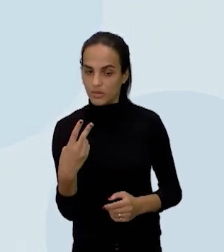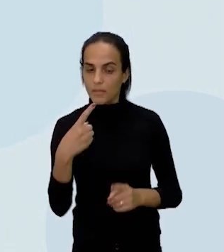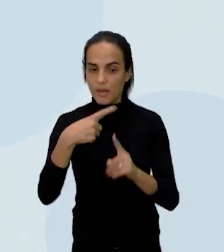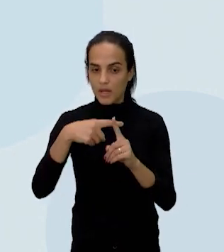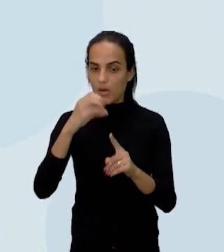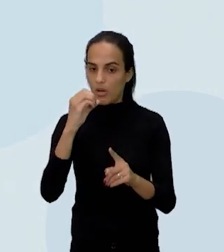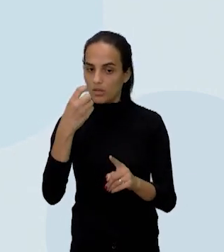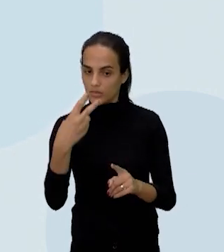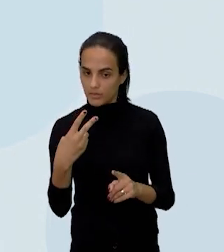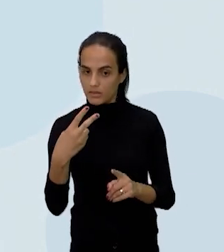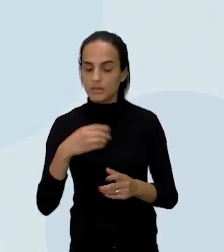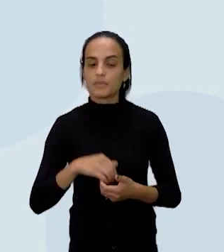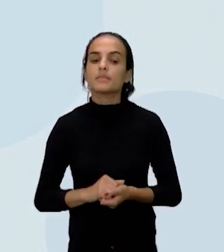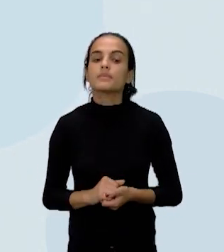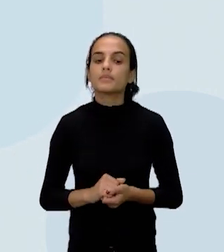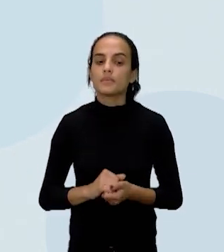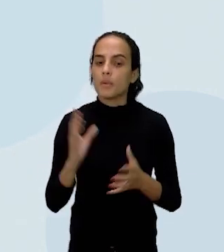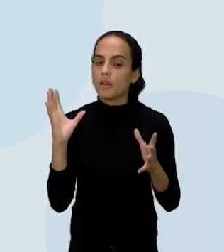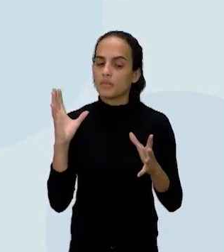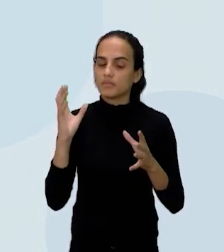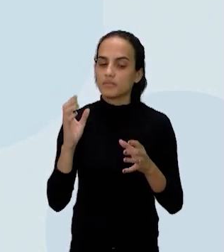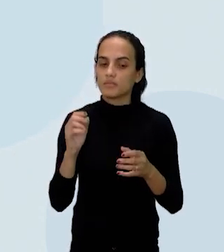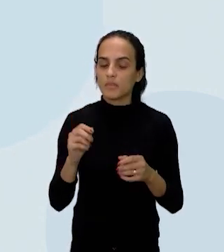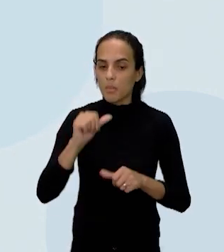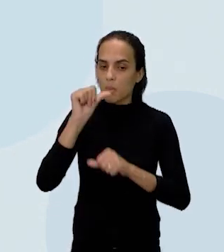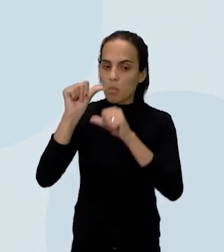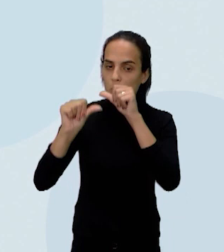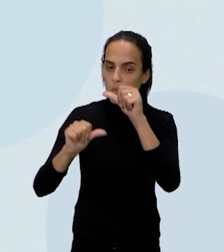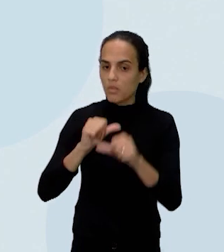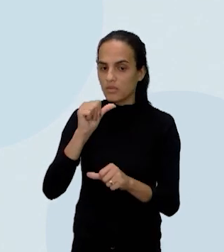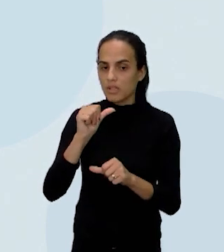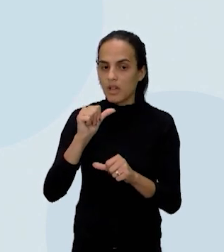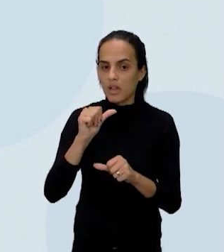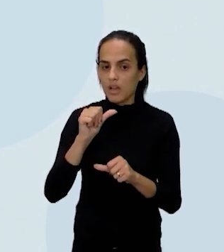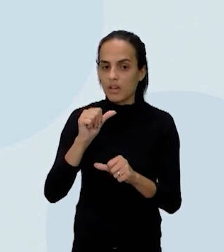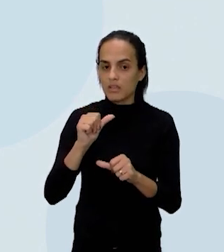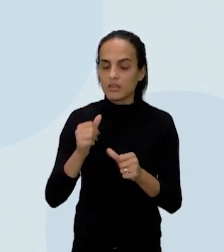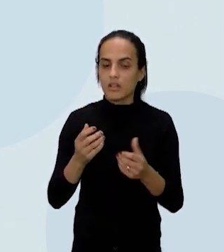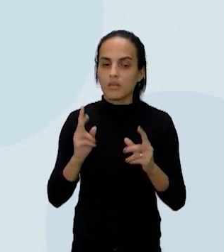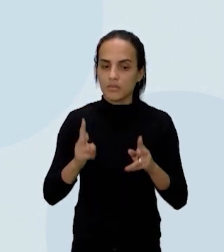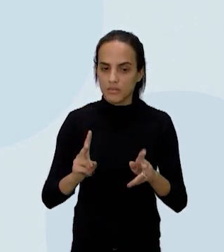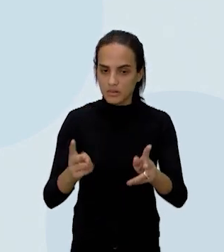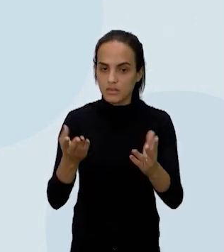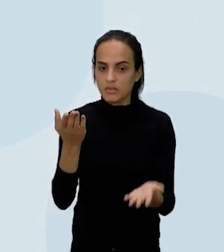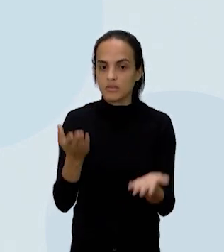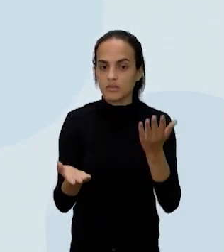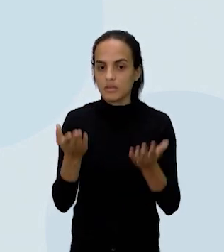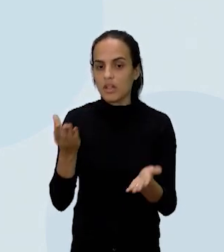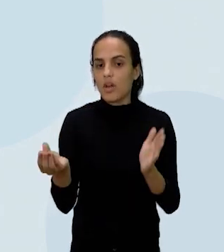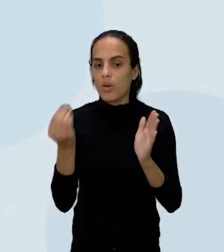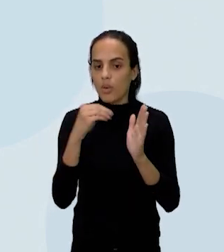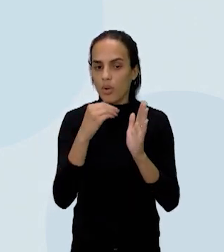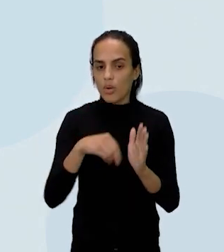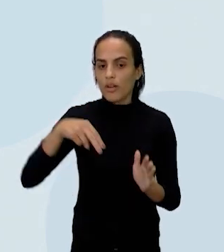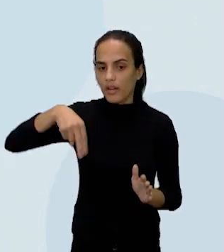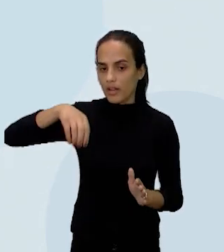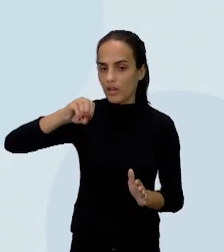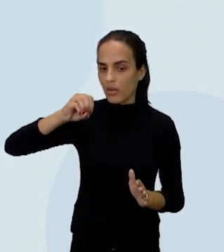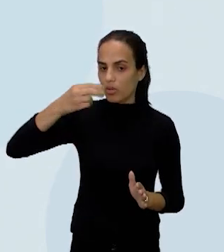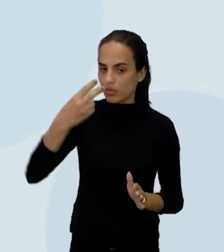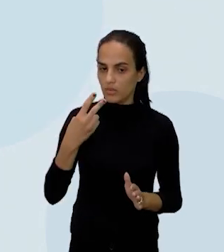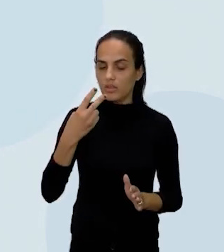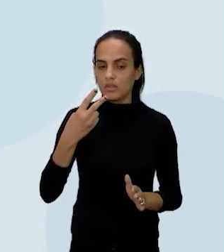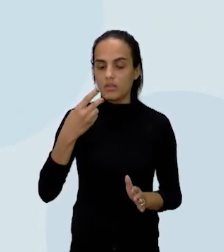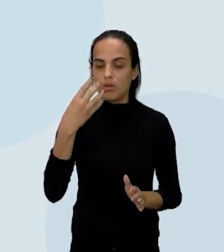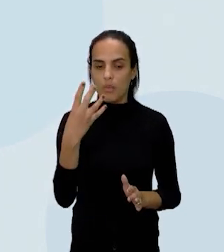4NO2 mais O2. Quando eu vou substituir na constante de equilíbrio, eu coloco NO2,